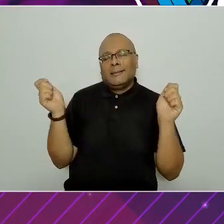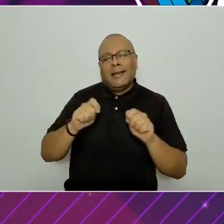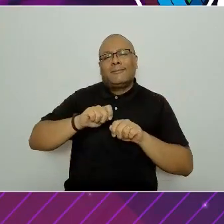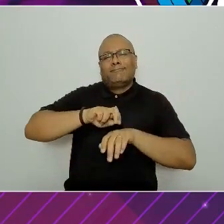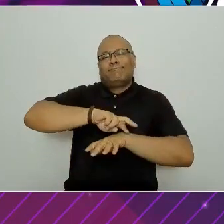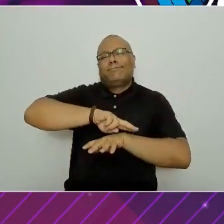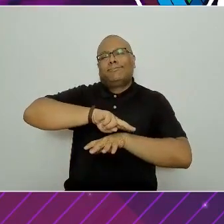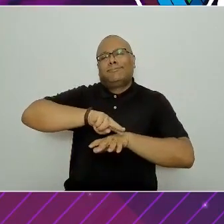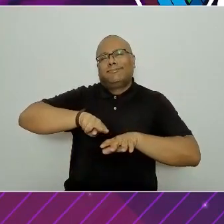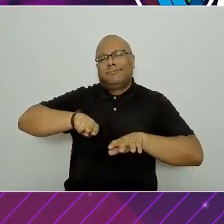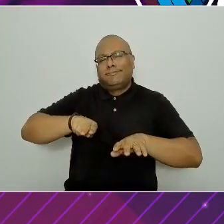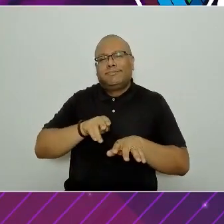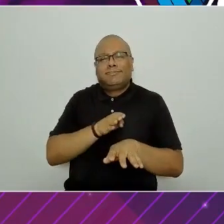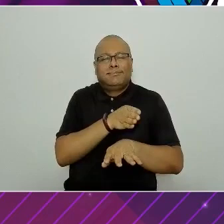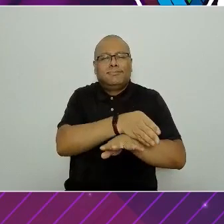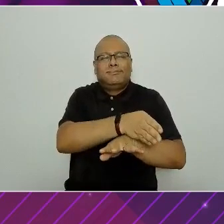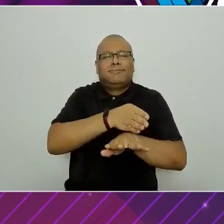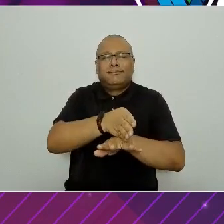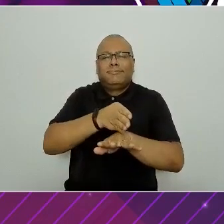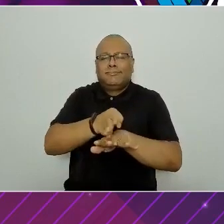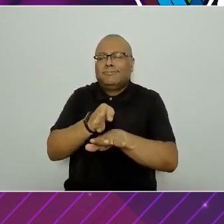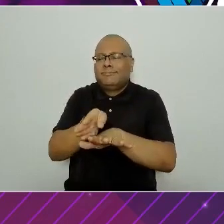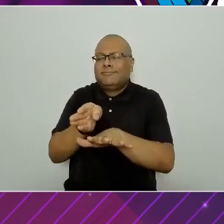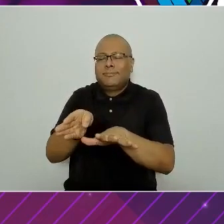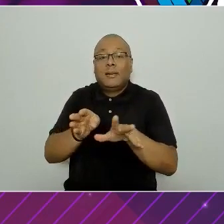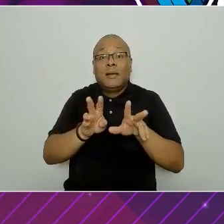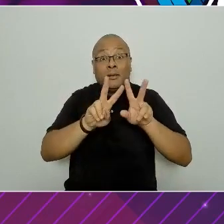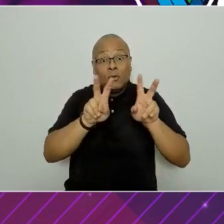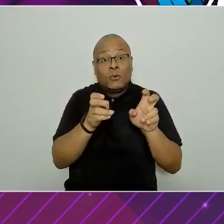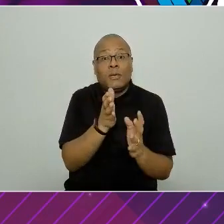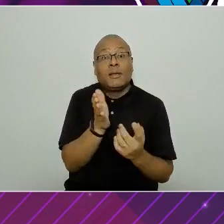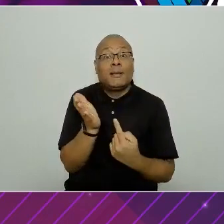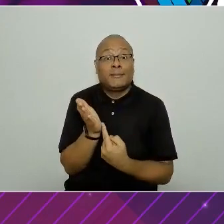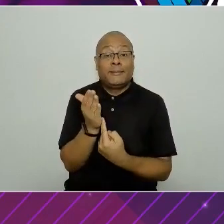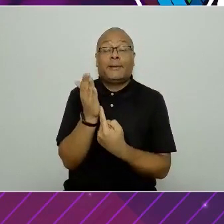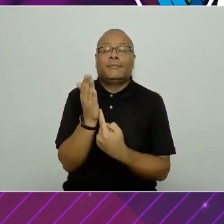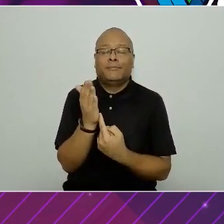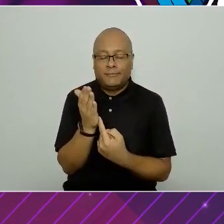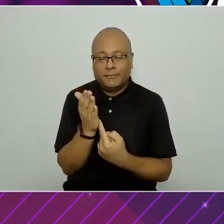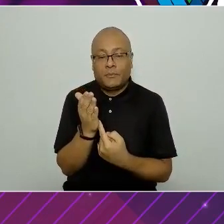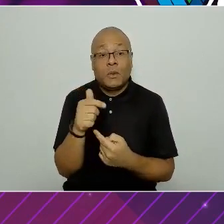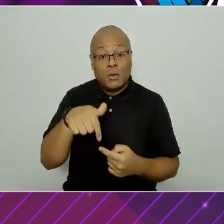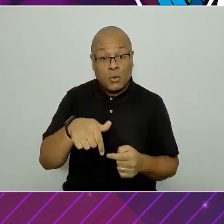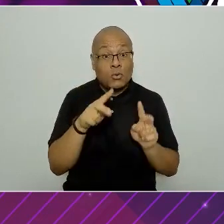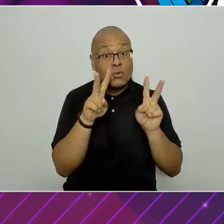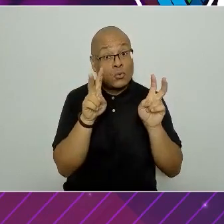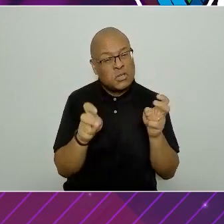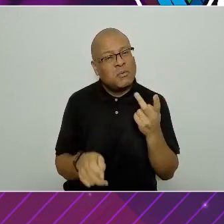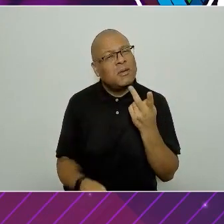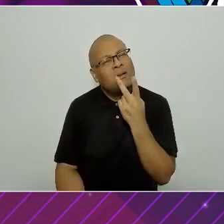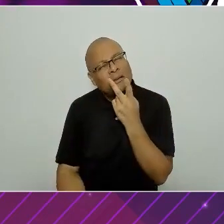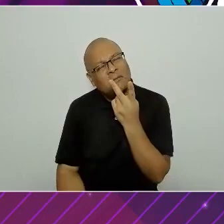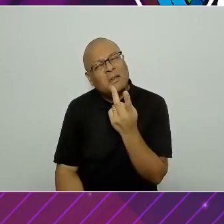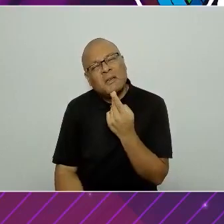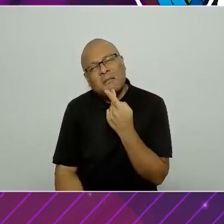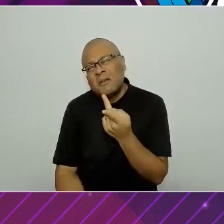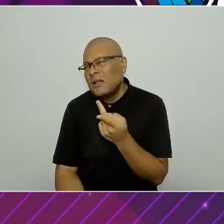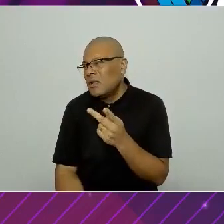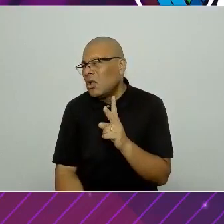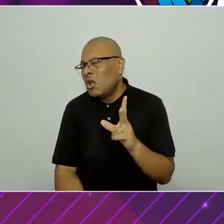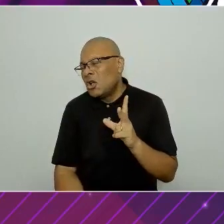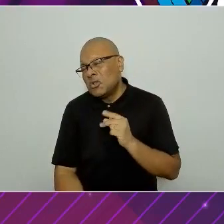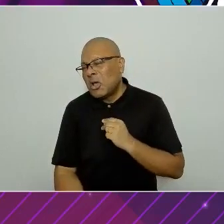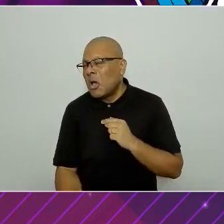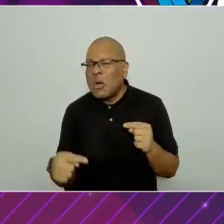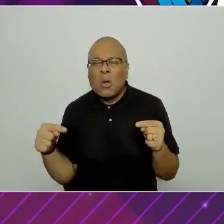da tecnologia. E hoje eu vim compartilhar um tema com vocês que muita gente pode ter olhado e falado, nossa, o que tem a ver,